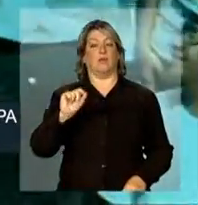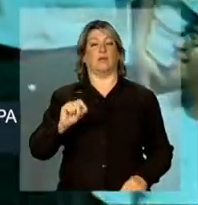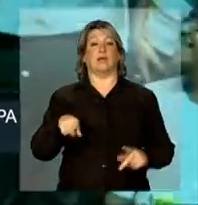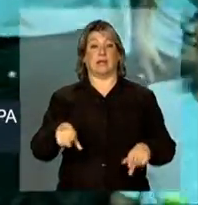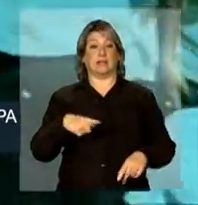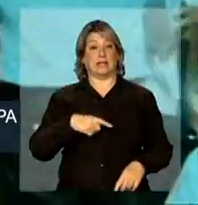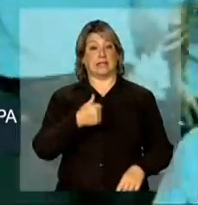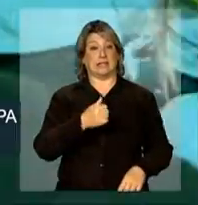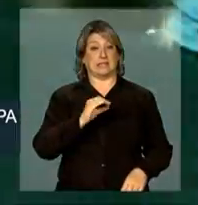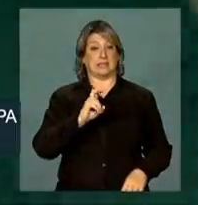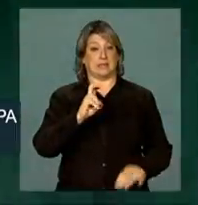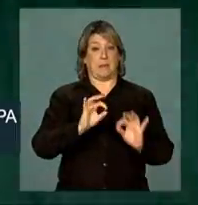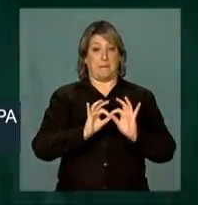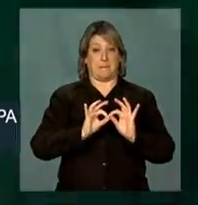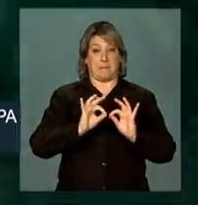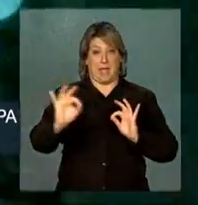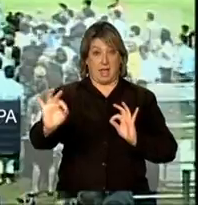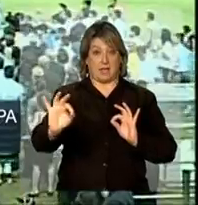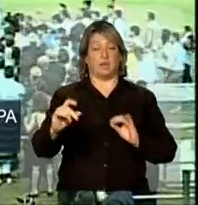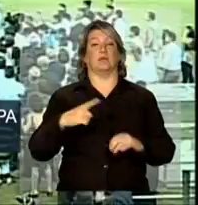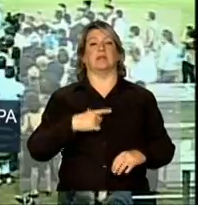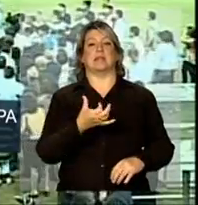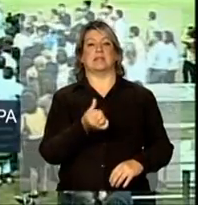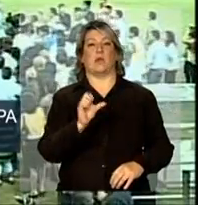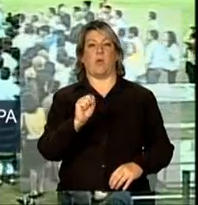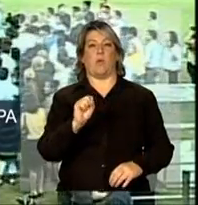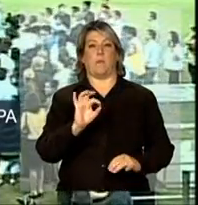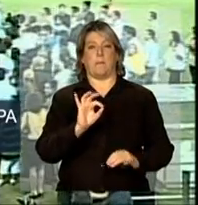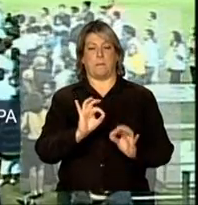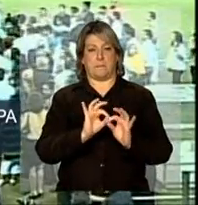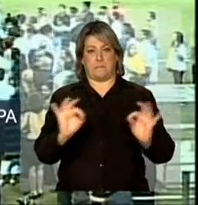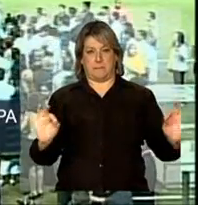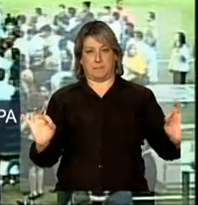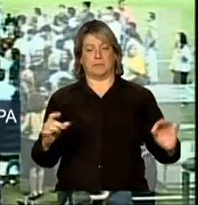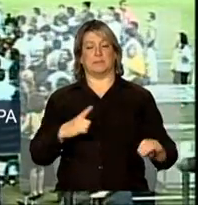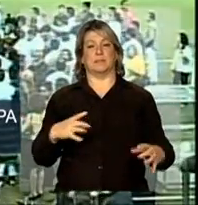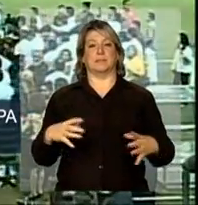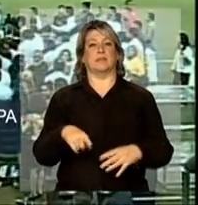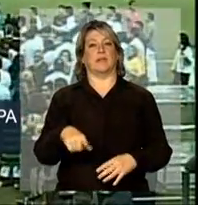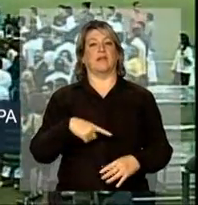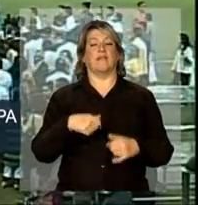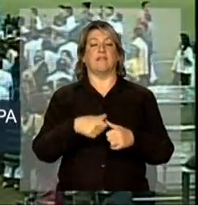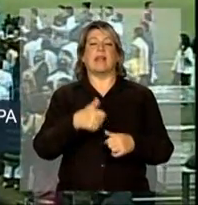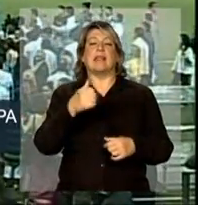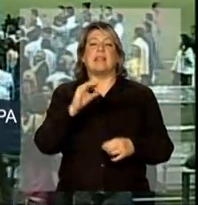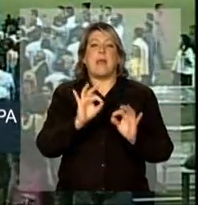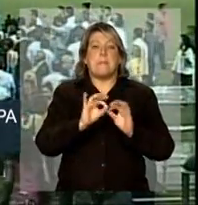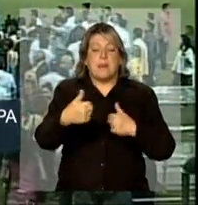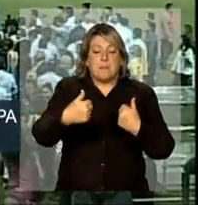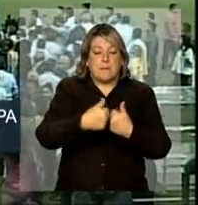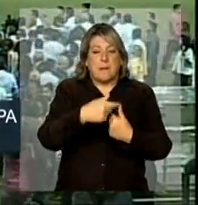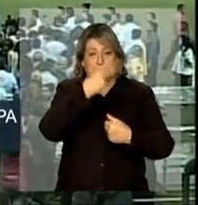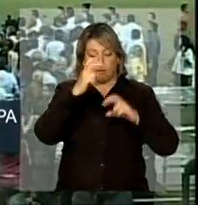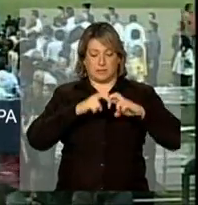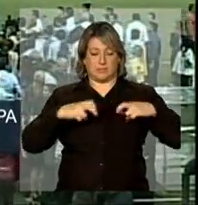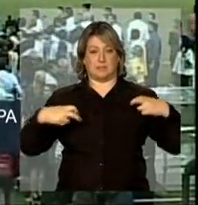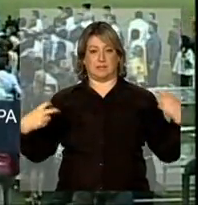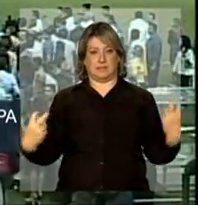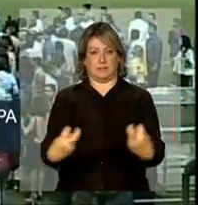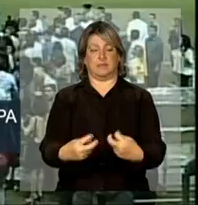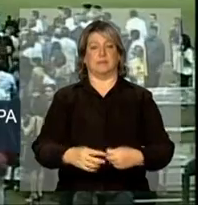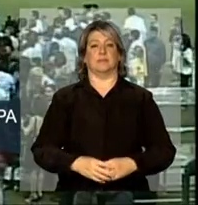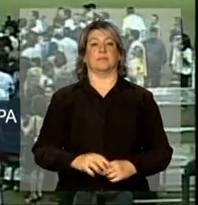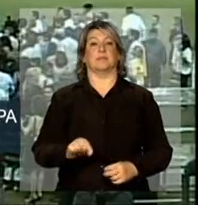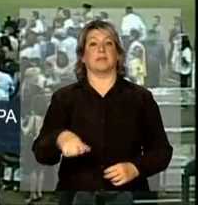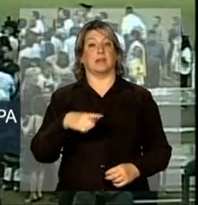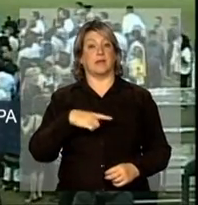tem 105 metros de comprimento por 68 metros de largura, fica a uma distância de 10 metros da arquibancada.